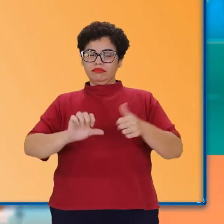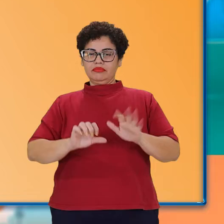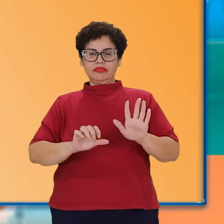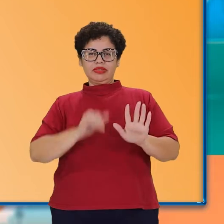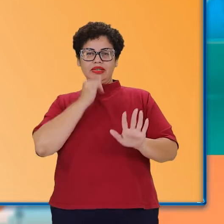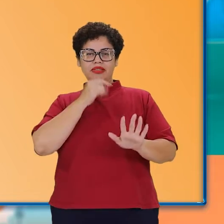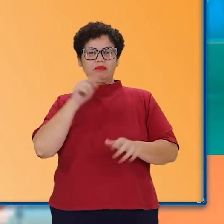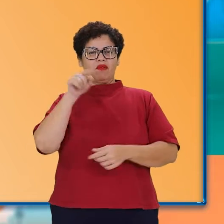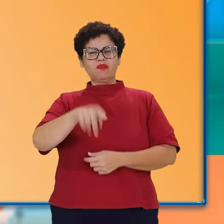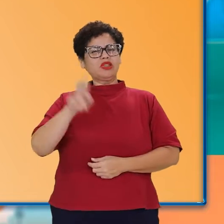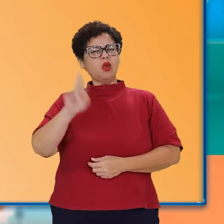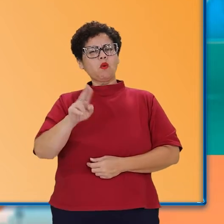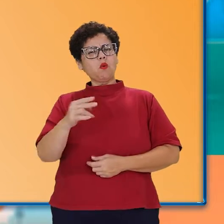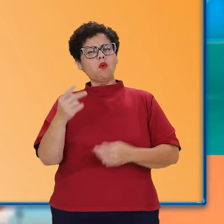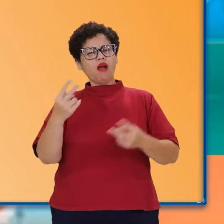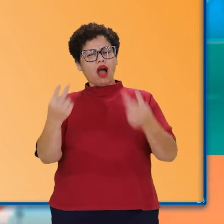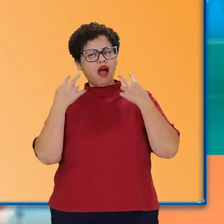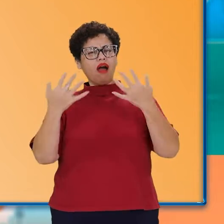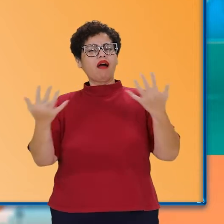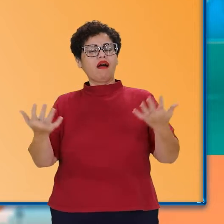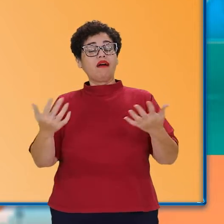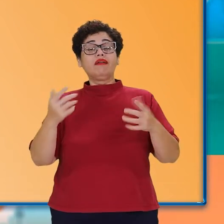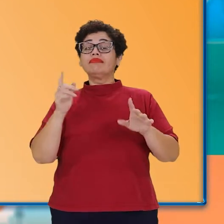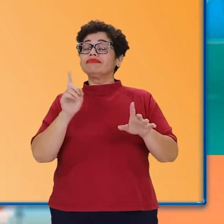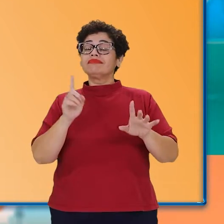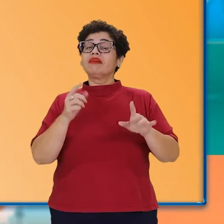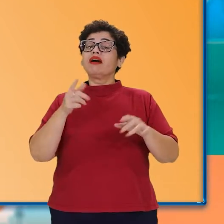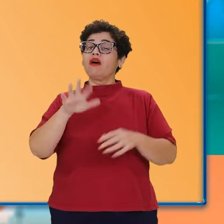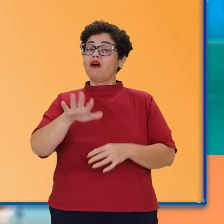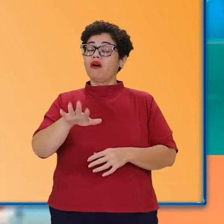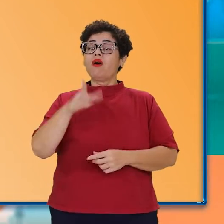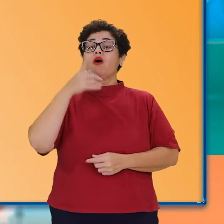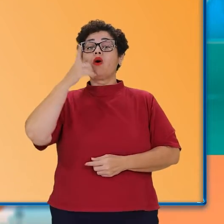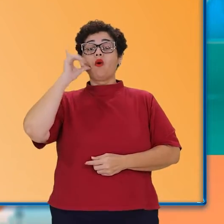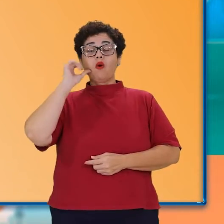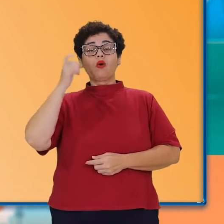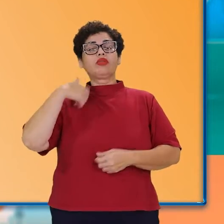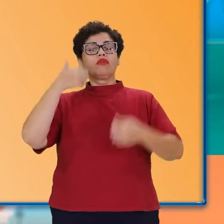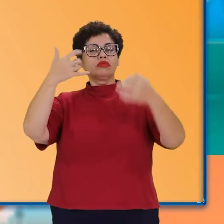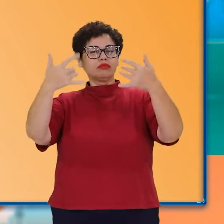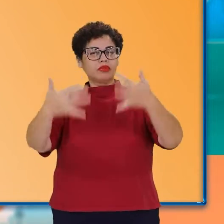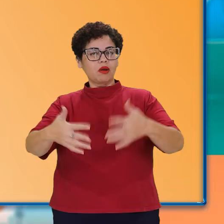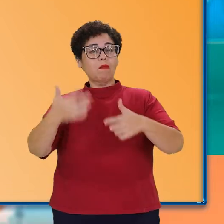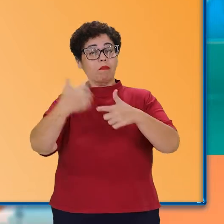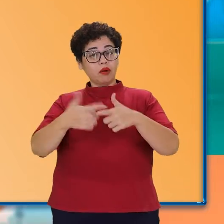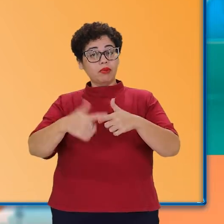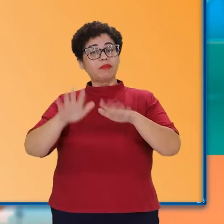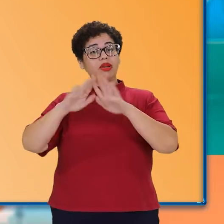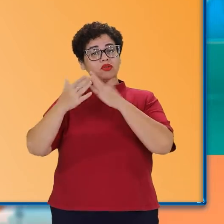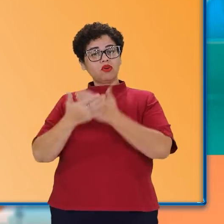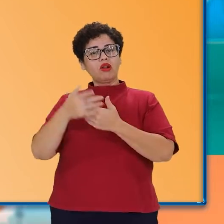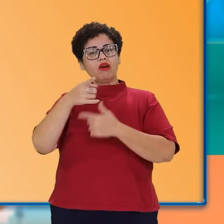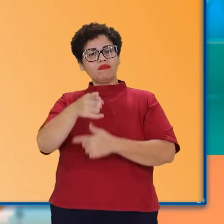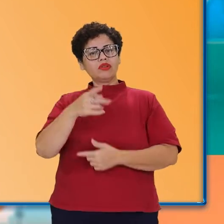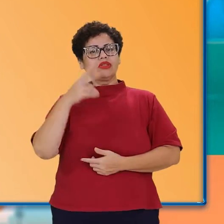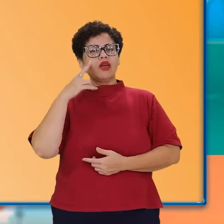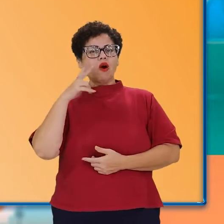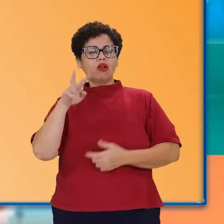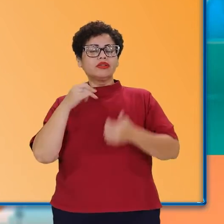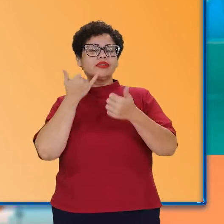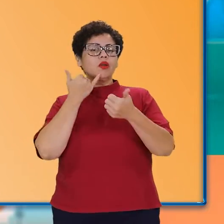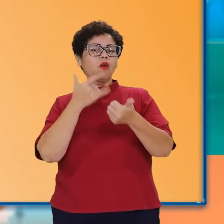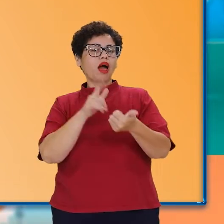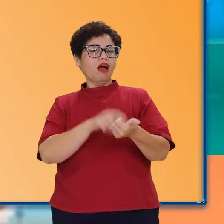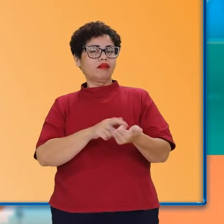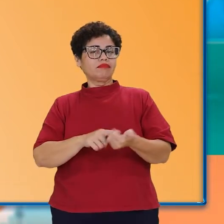exemplo, em vez de dizer "você nunca me ouve", podemos dizer "ontem, quando eu falei sobre o problema na escola, você